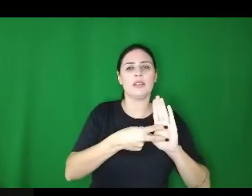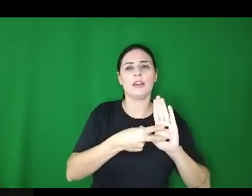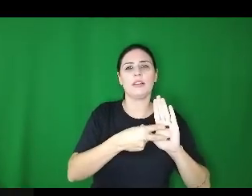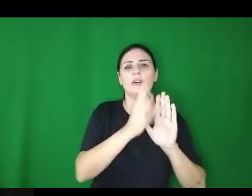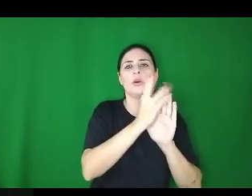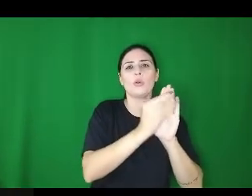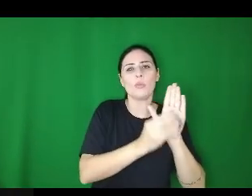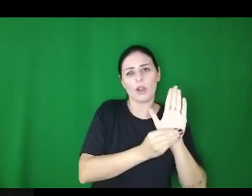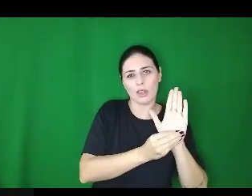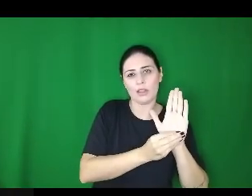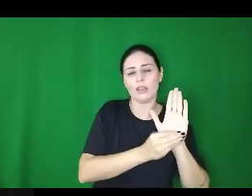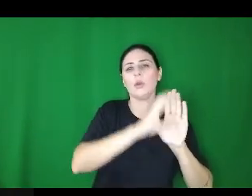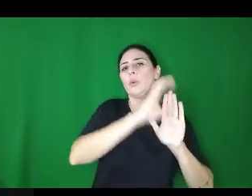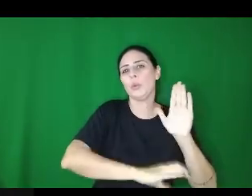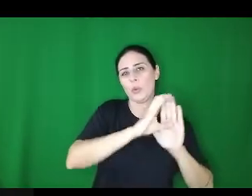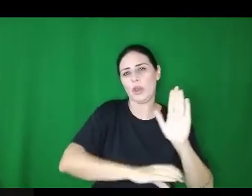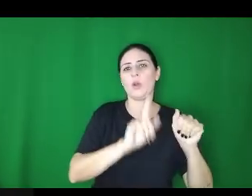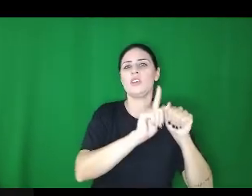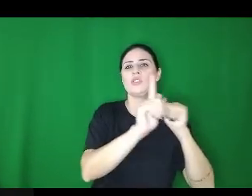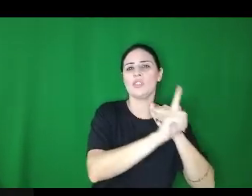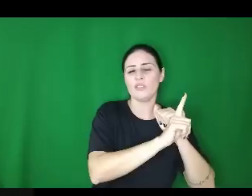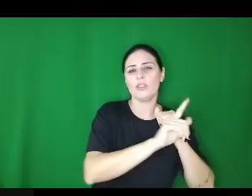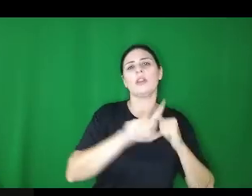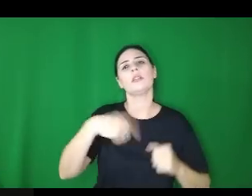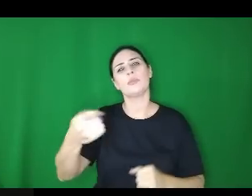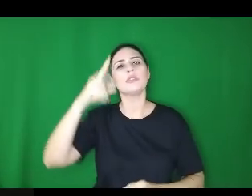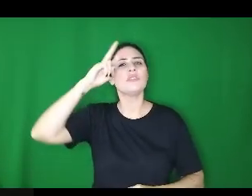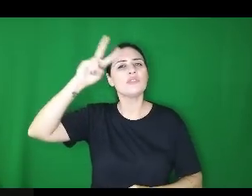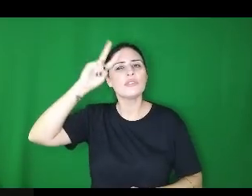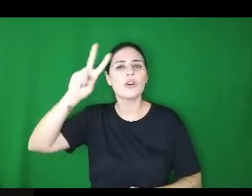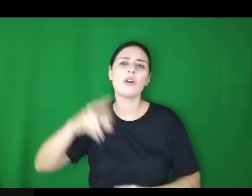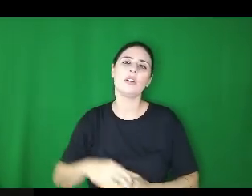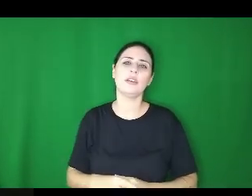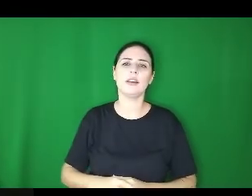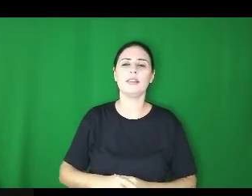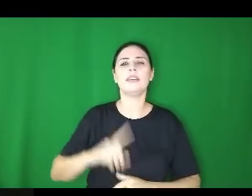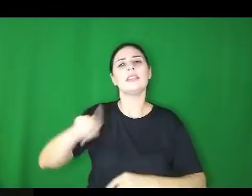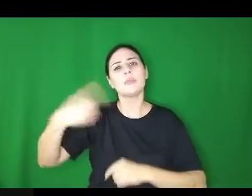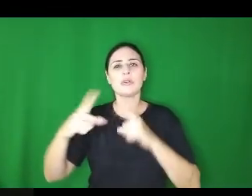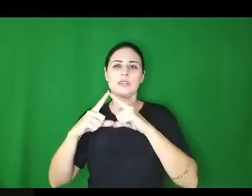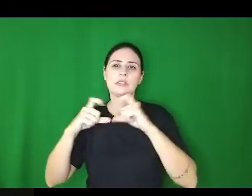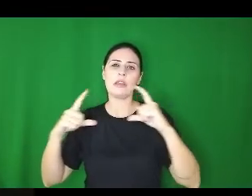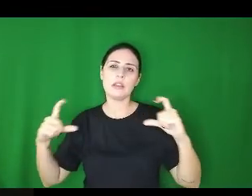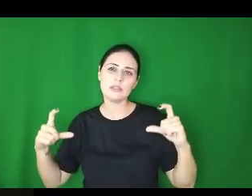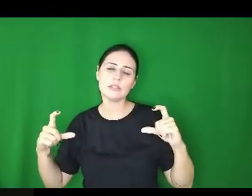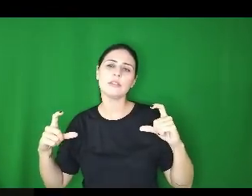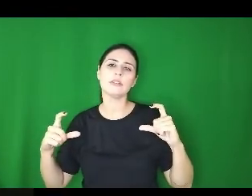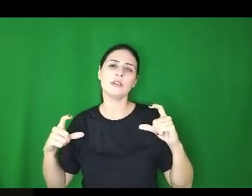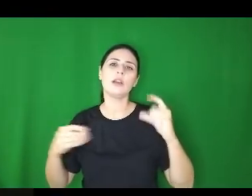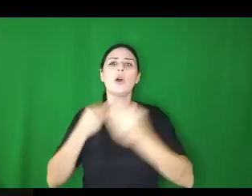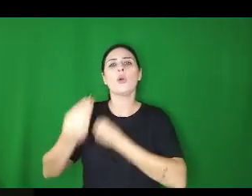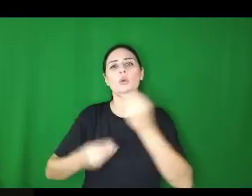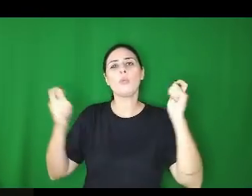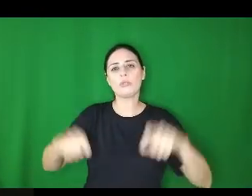Vendo, bom, se eu tenho pouco tempo, então se eu juntar um trabalho, né, que eu tenho um conteúdo aqui de geografia,